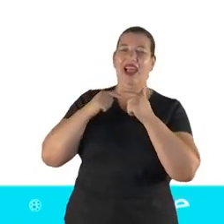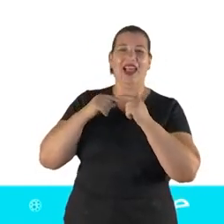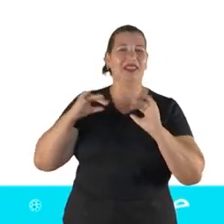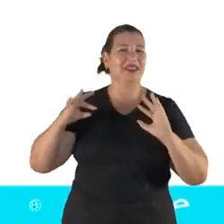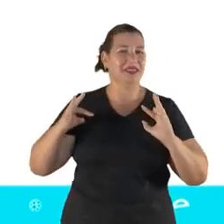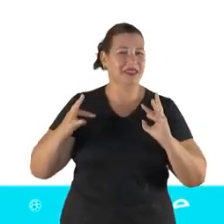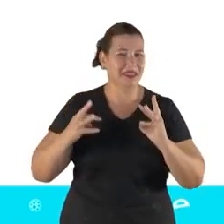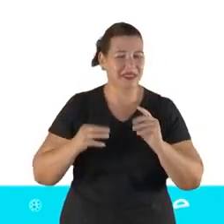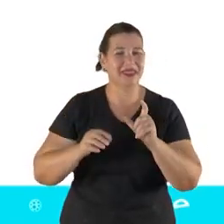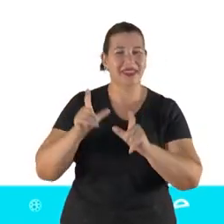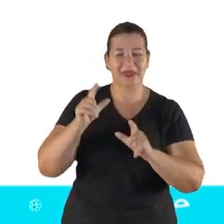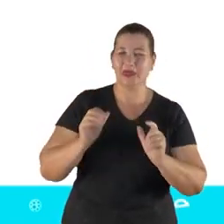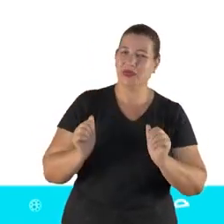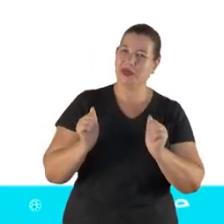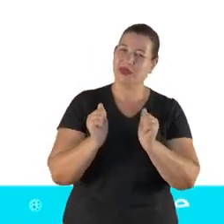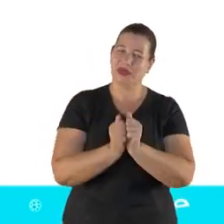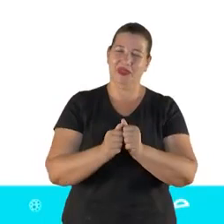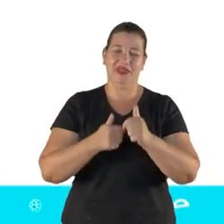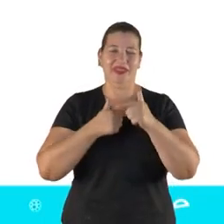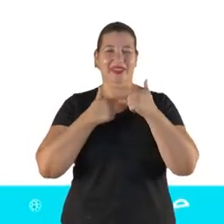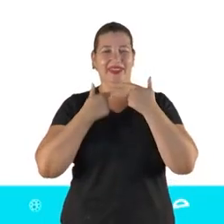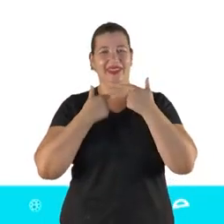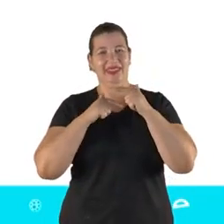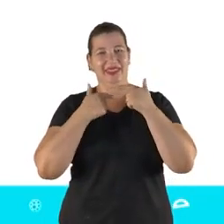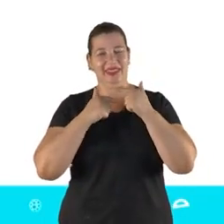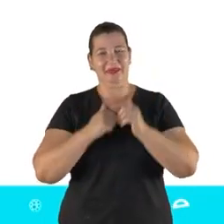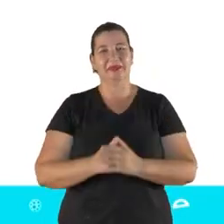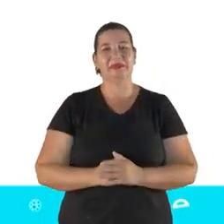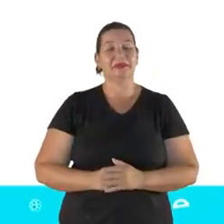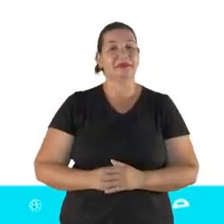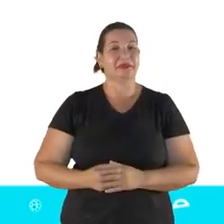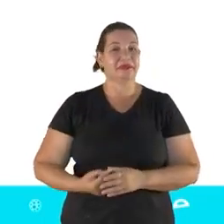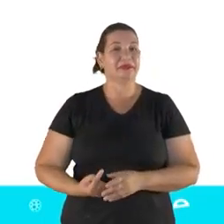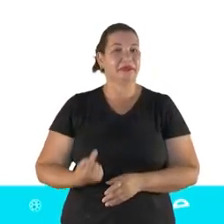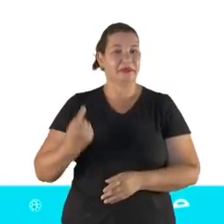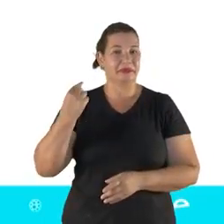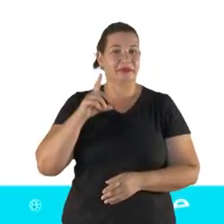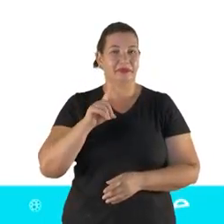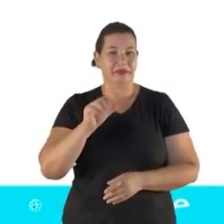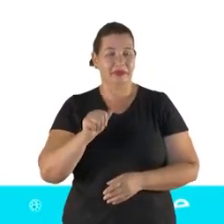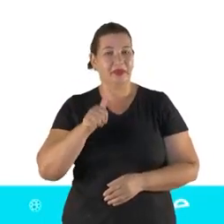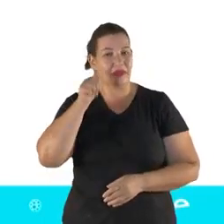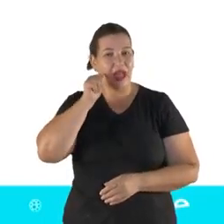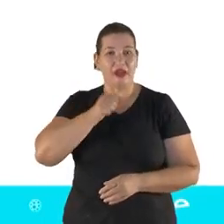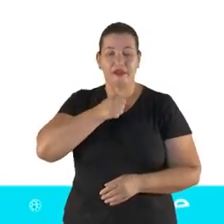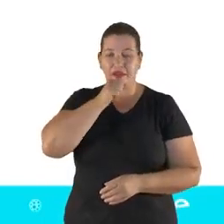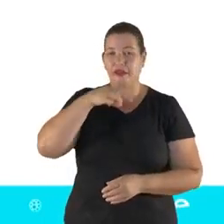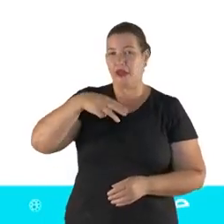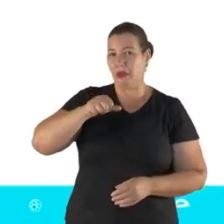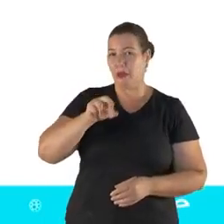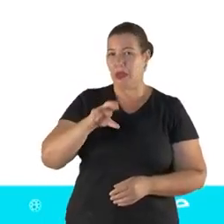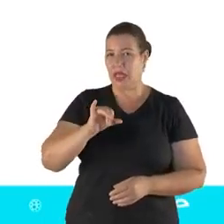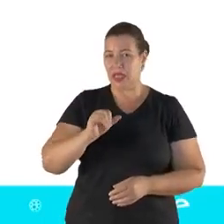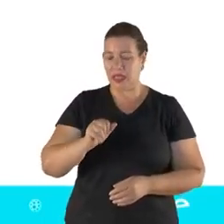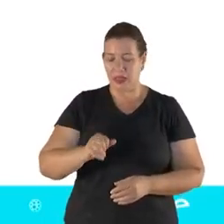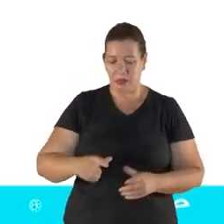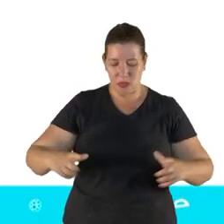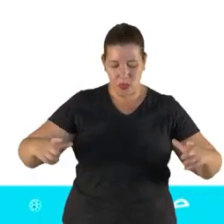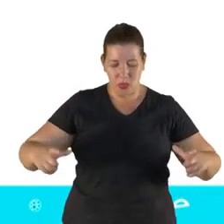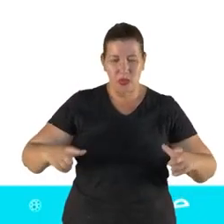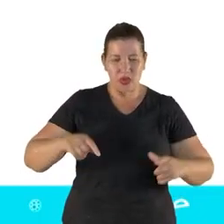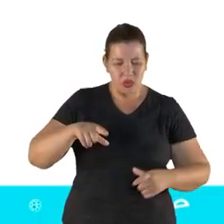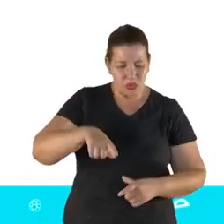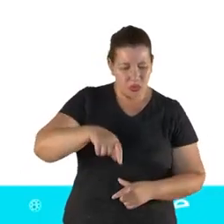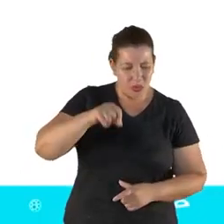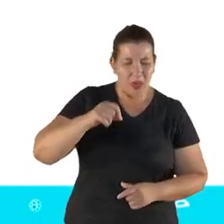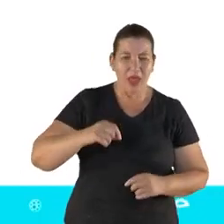faz todo mundo rir com ela. Um certo dia, Vó Maria pegou um cesto com